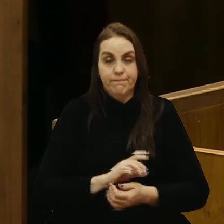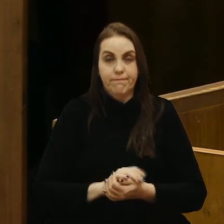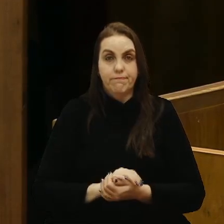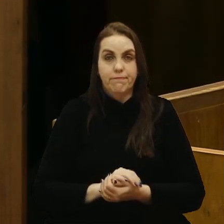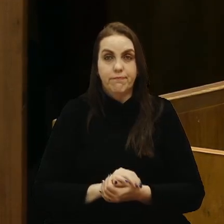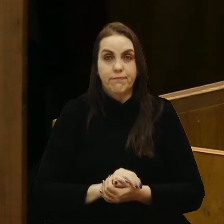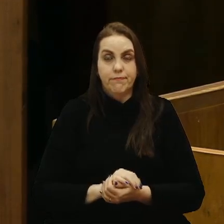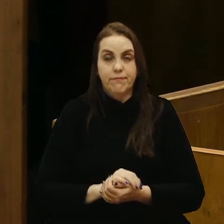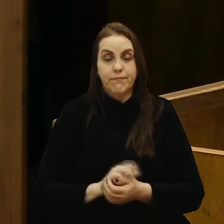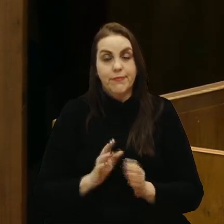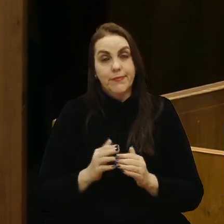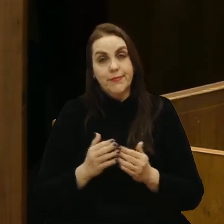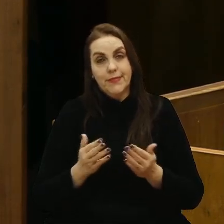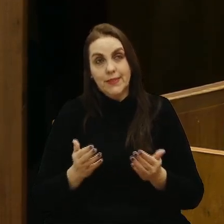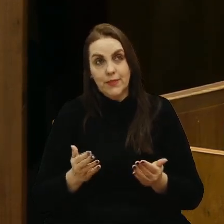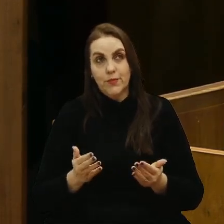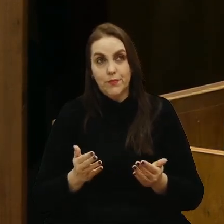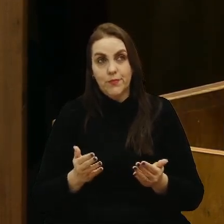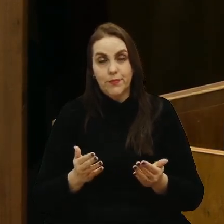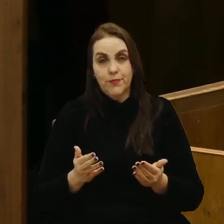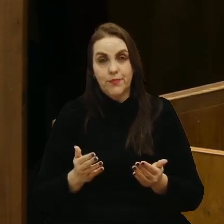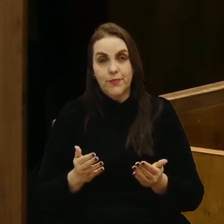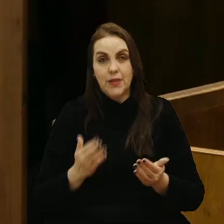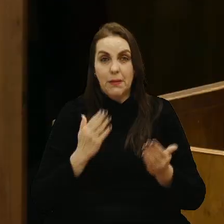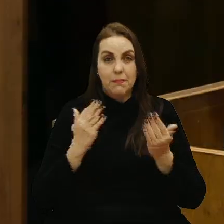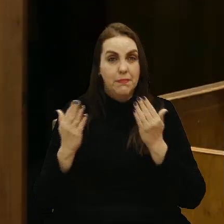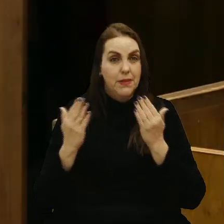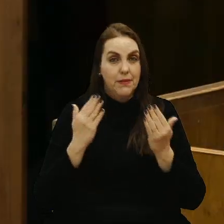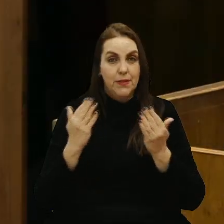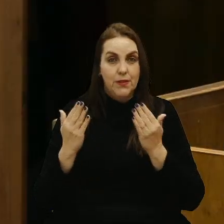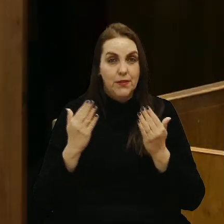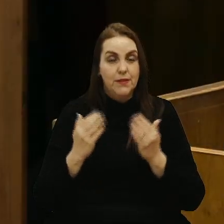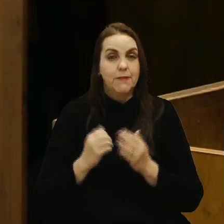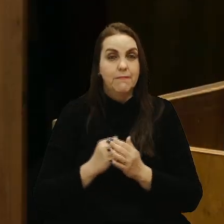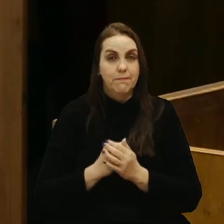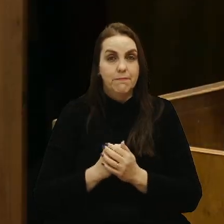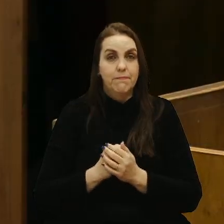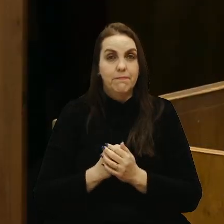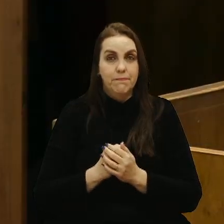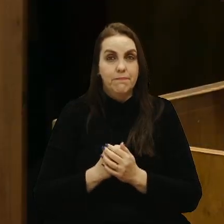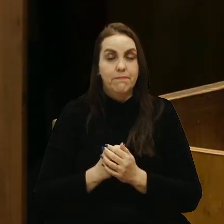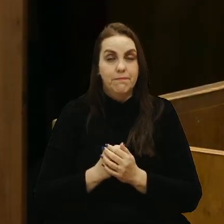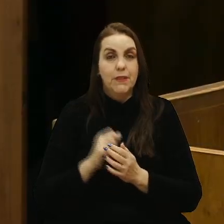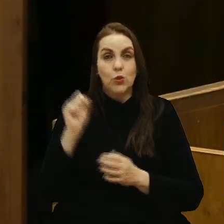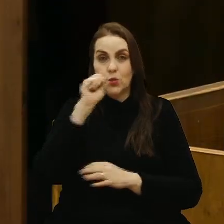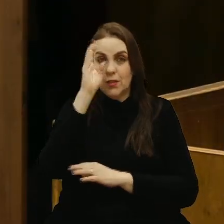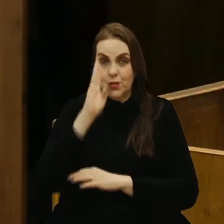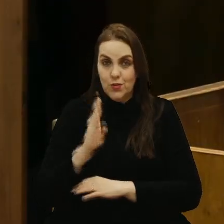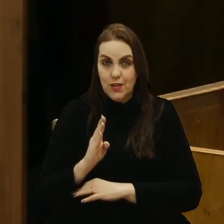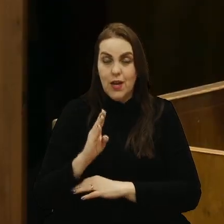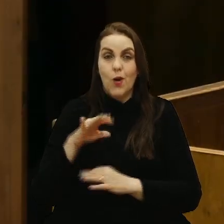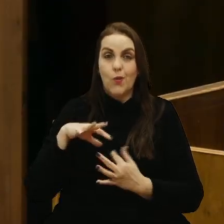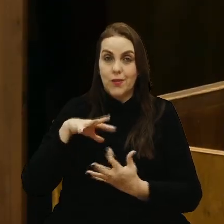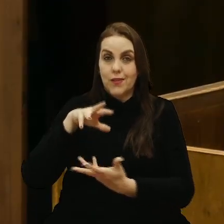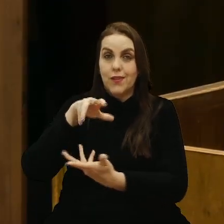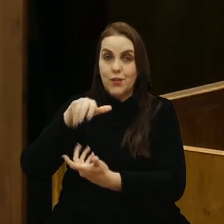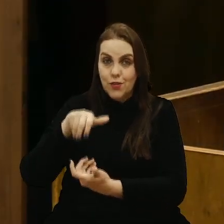né? E as previsões nacionais e internacionais